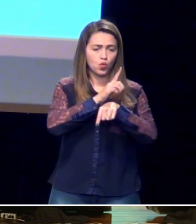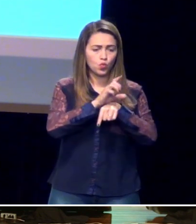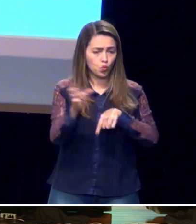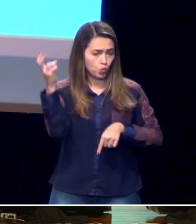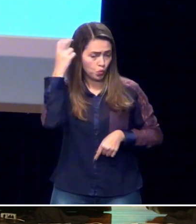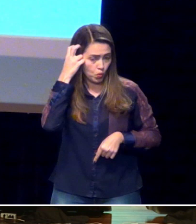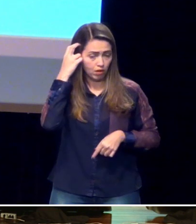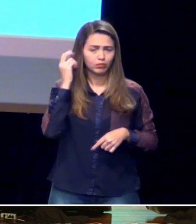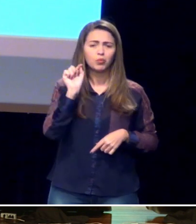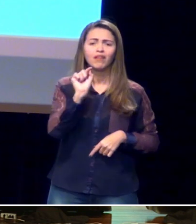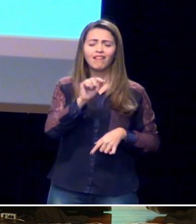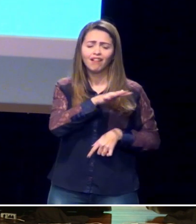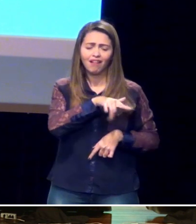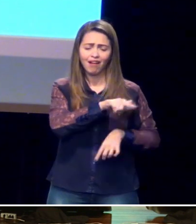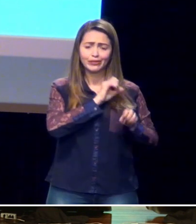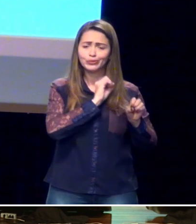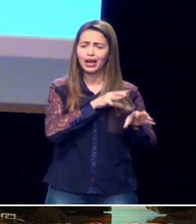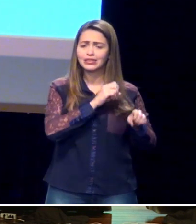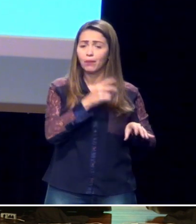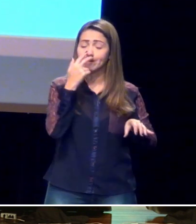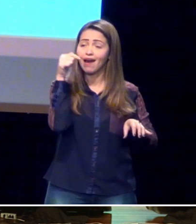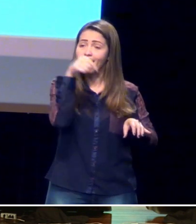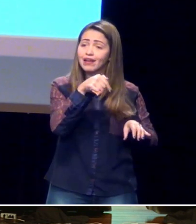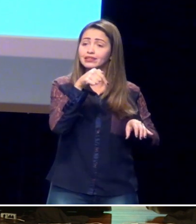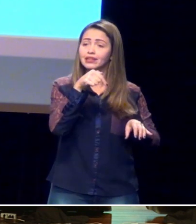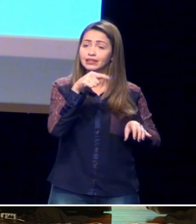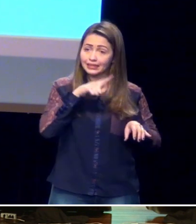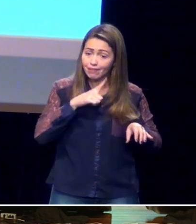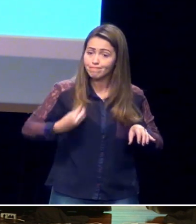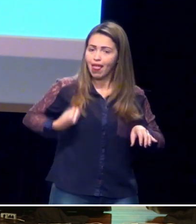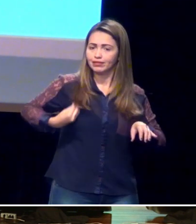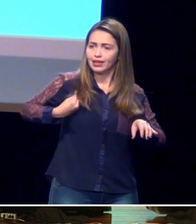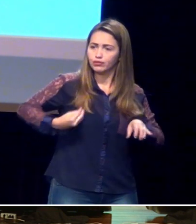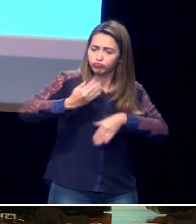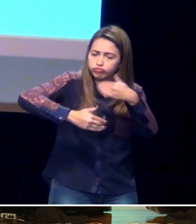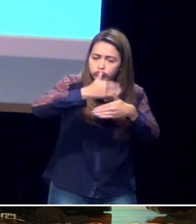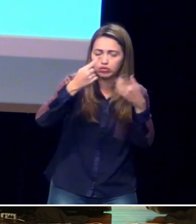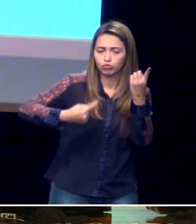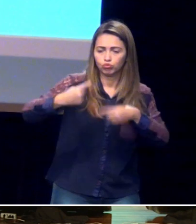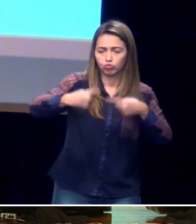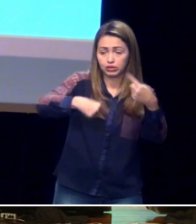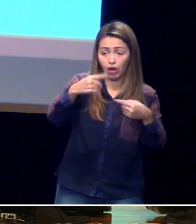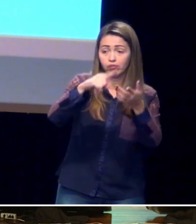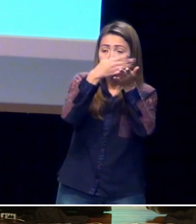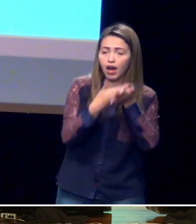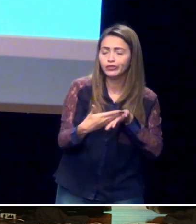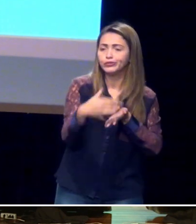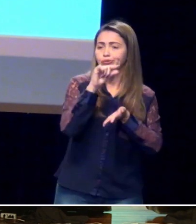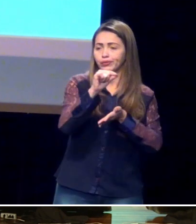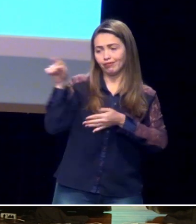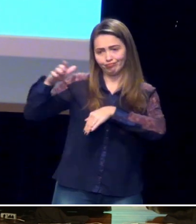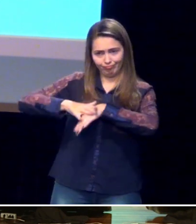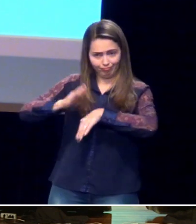onde esta questão da educação tem ficado cada vez mais presente nas nossas discussões a partir